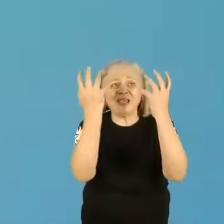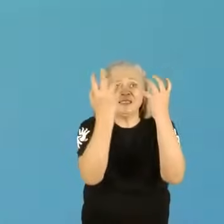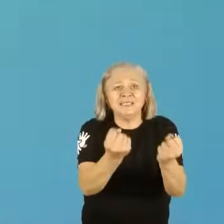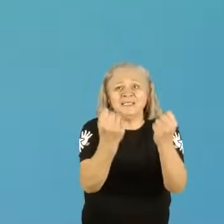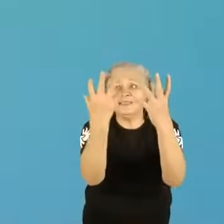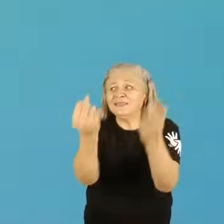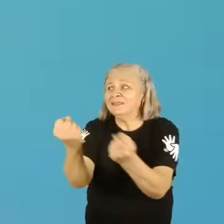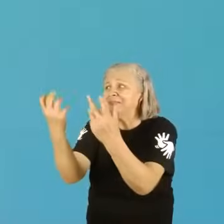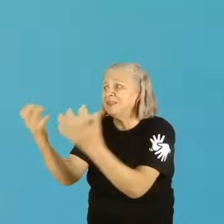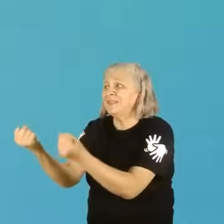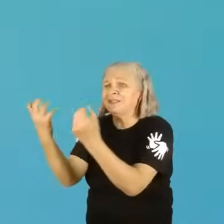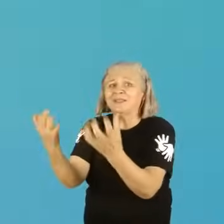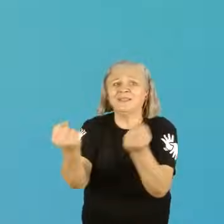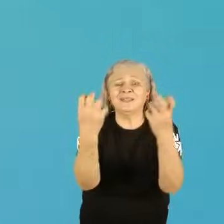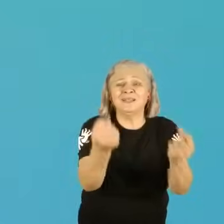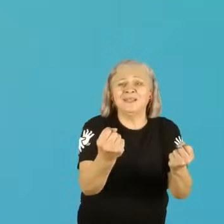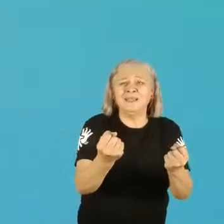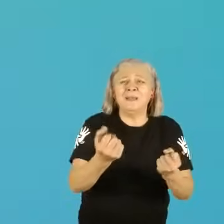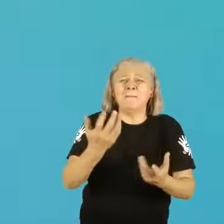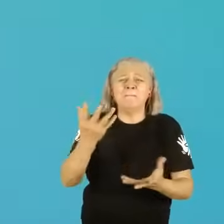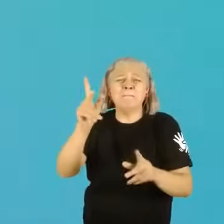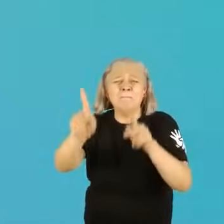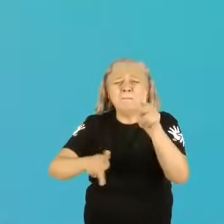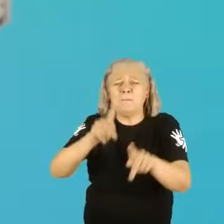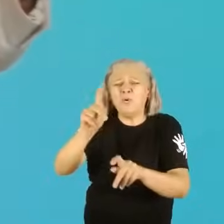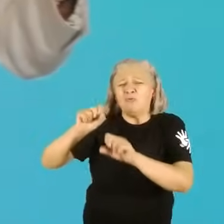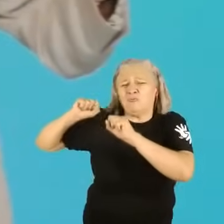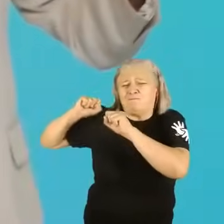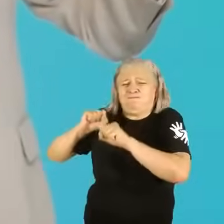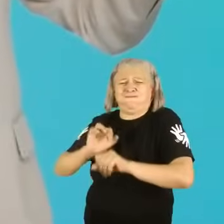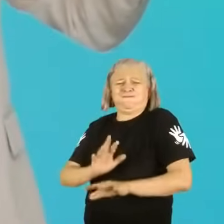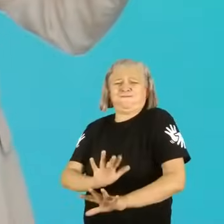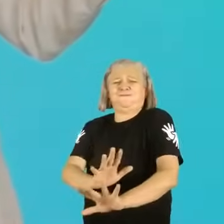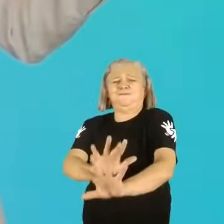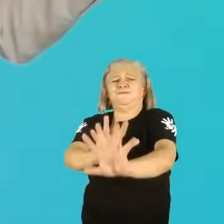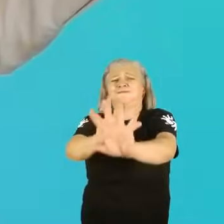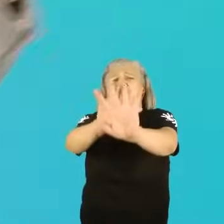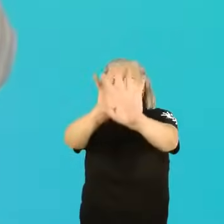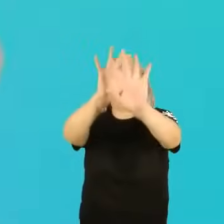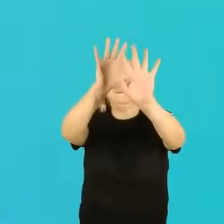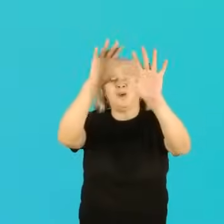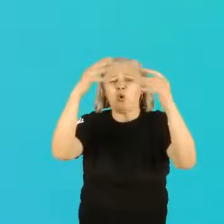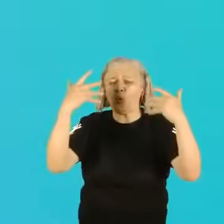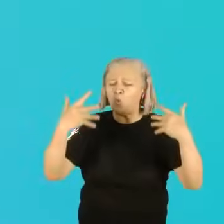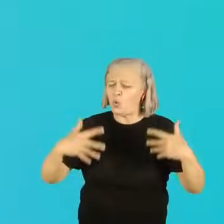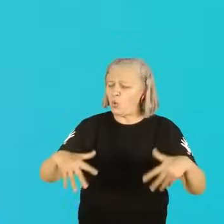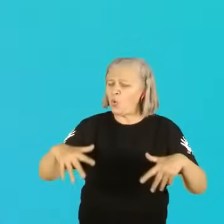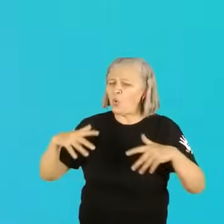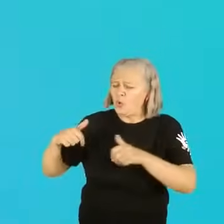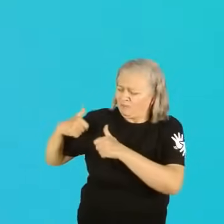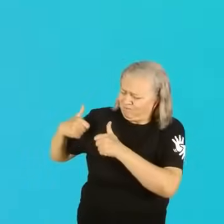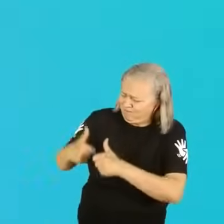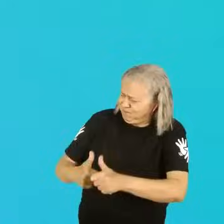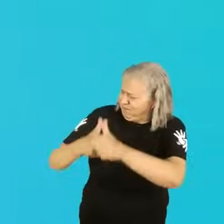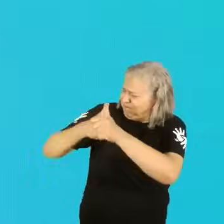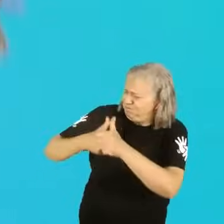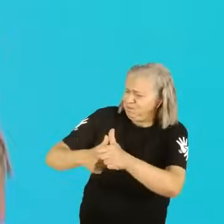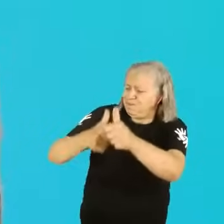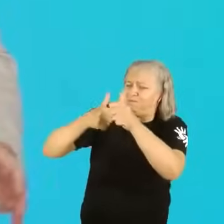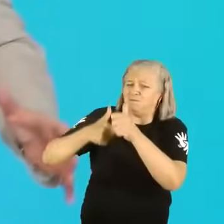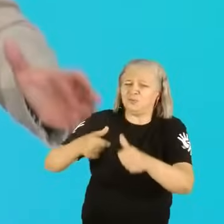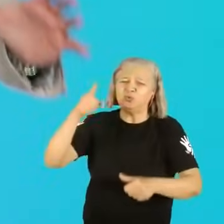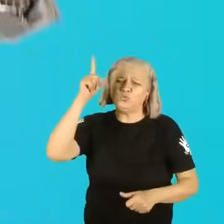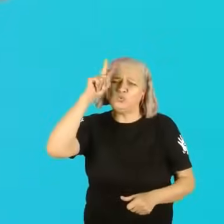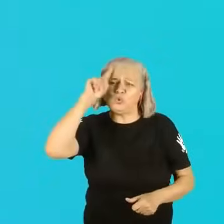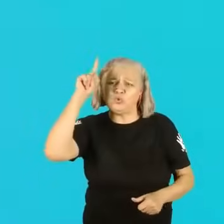que ele fazia. Multidões se tornaram uma companhia diária na caminhada